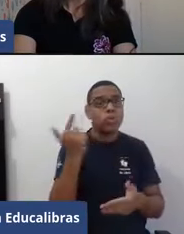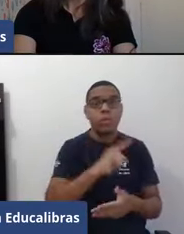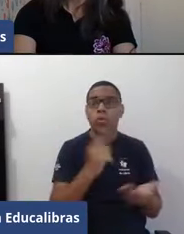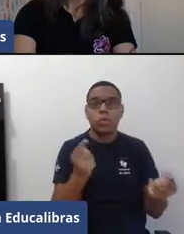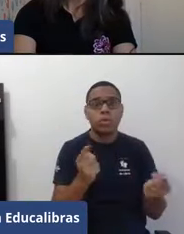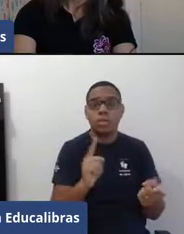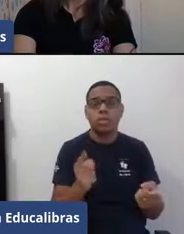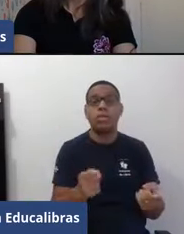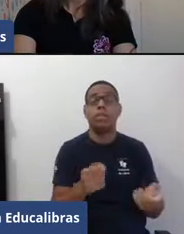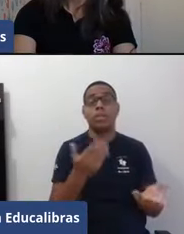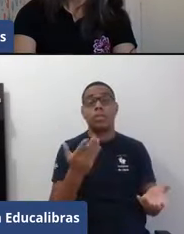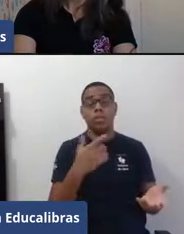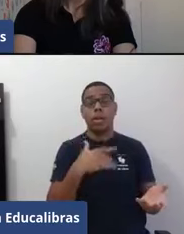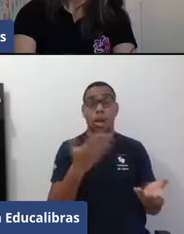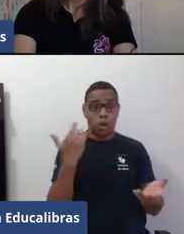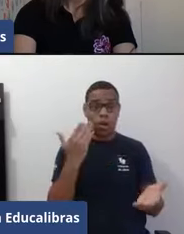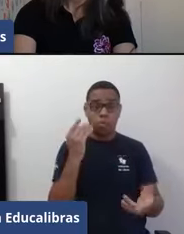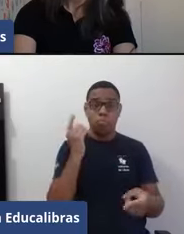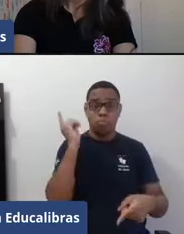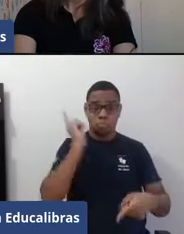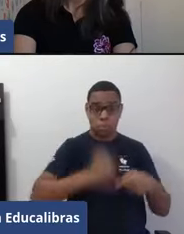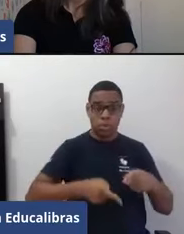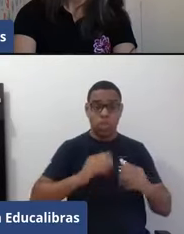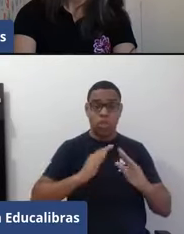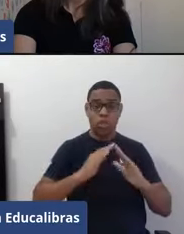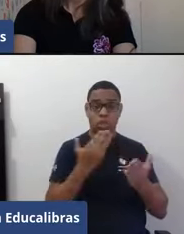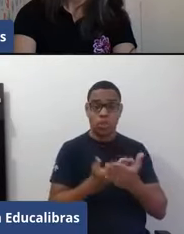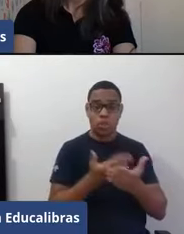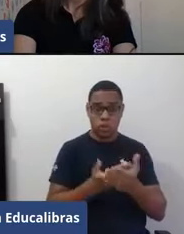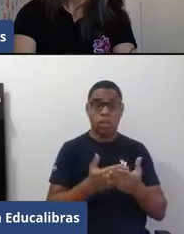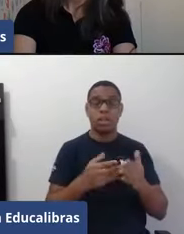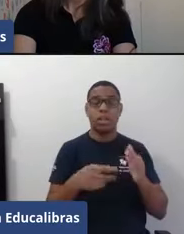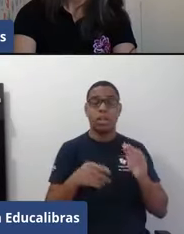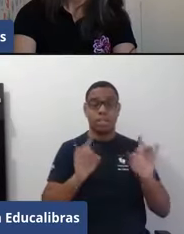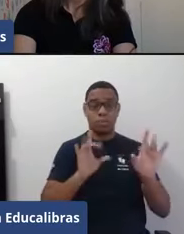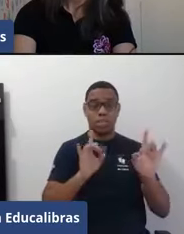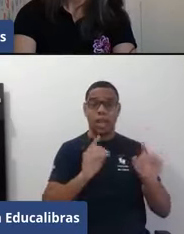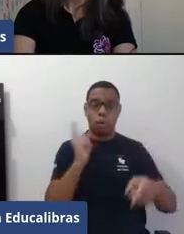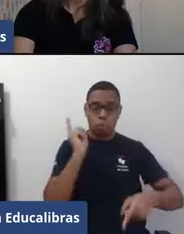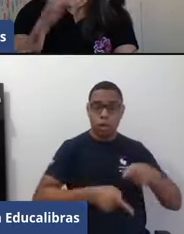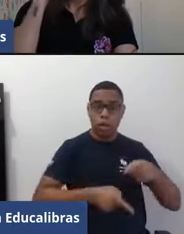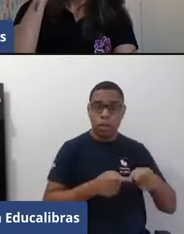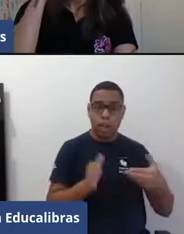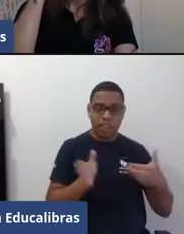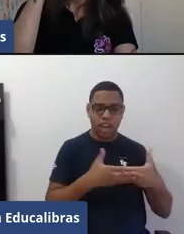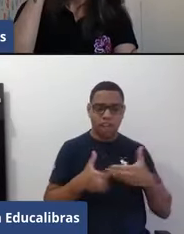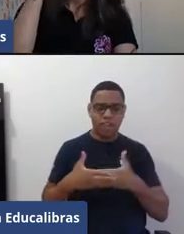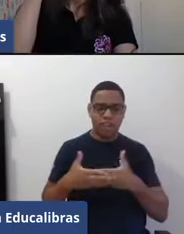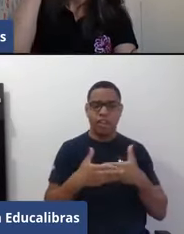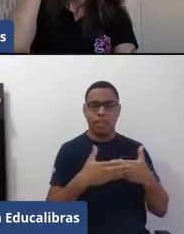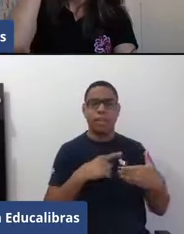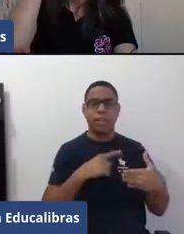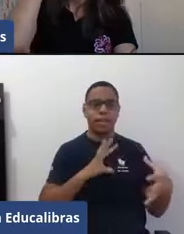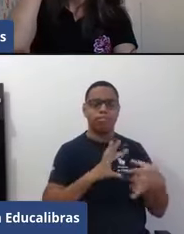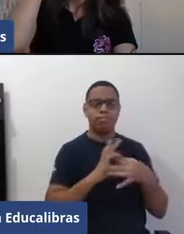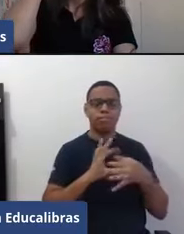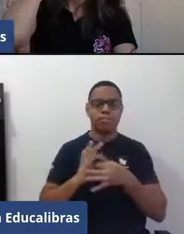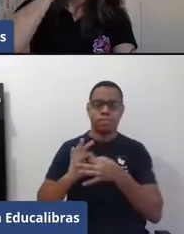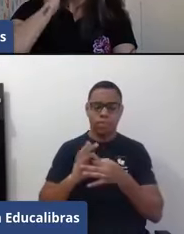do momento que foi tirado as escolas, os espaços de inclusão deles, que eram os convênios que